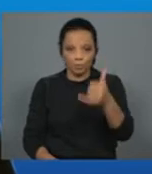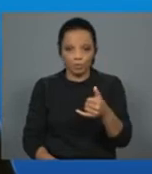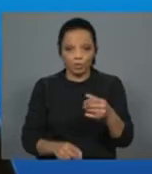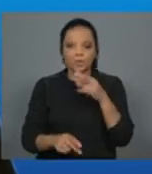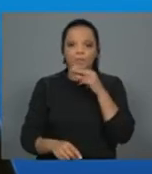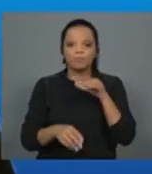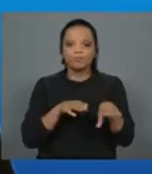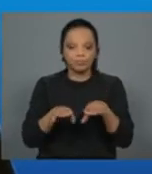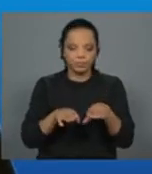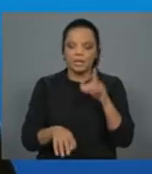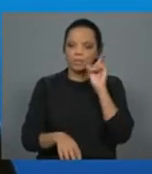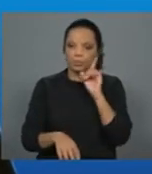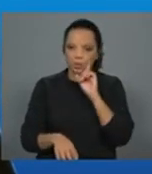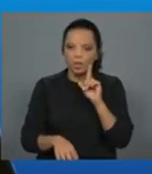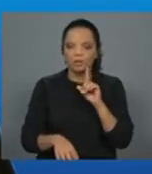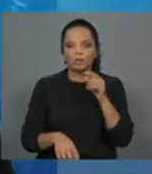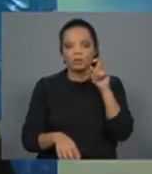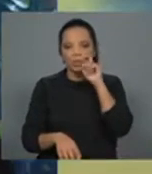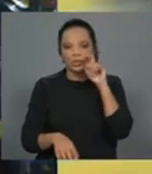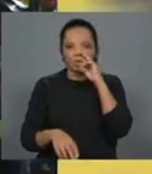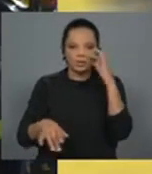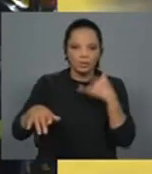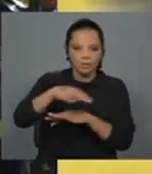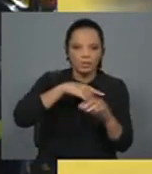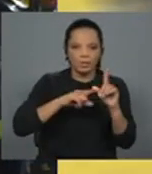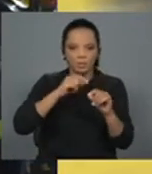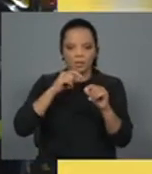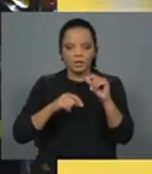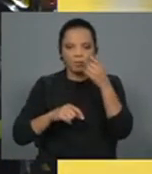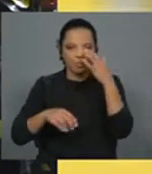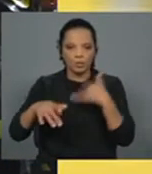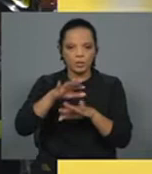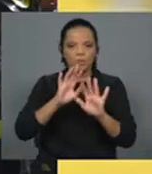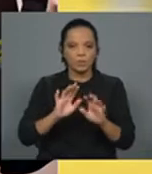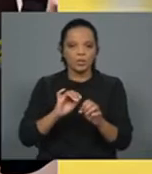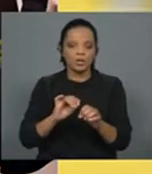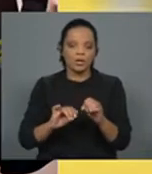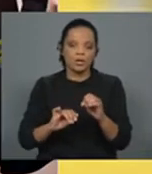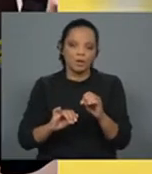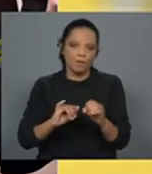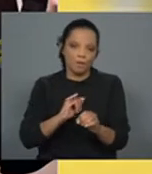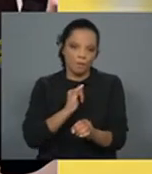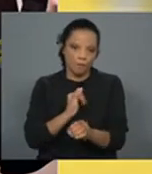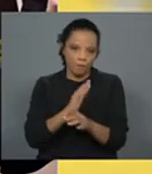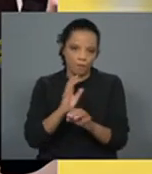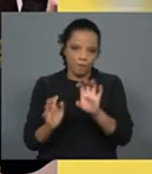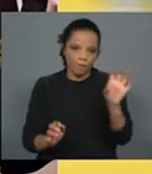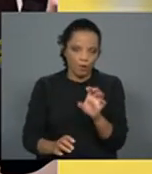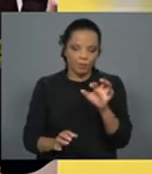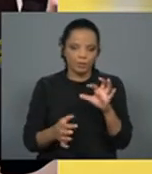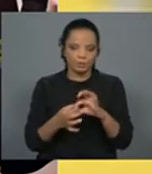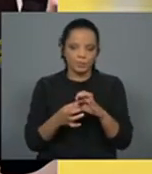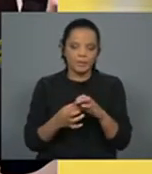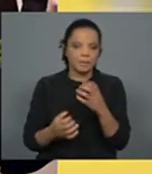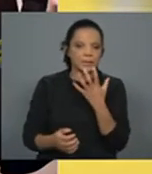É importante para a proteção civil, é importante para a população saber o que aconteceu, mas há outras formas que estão também muito ligadas à prevenção e à